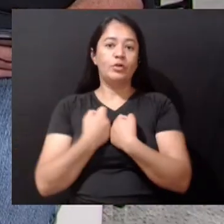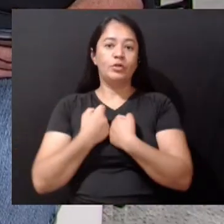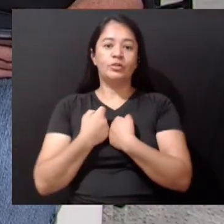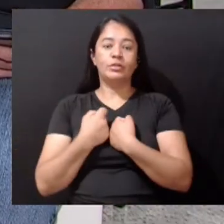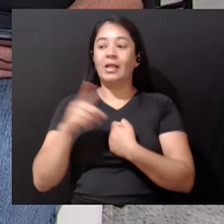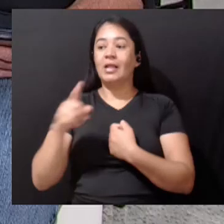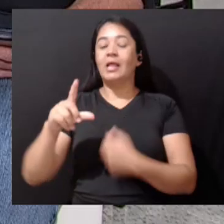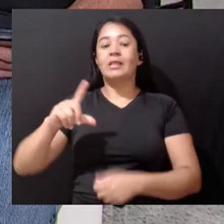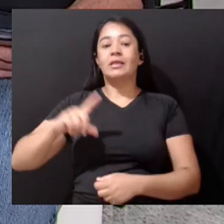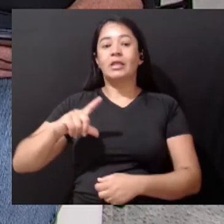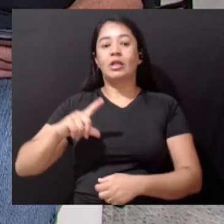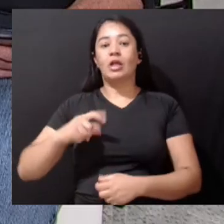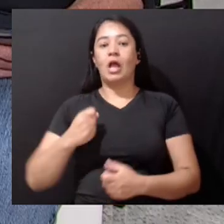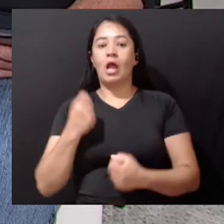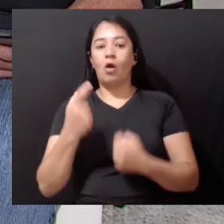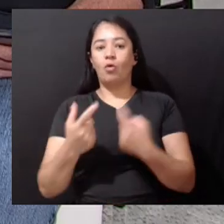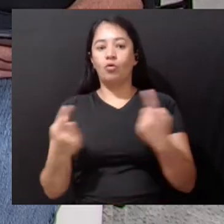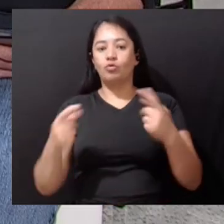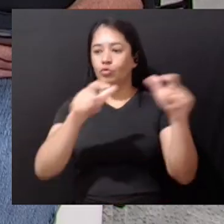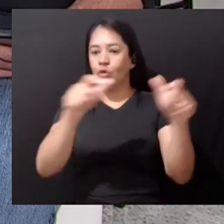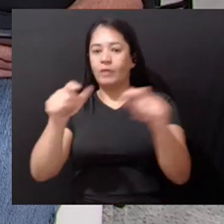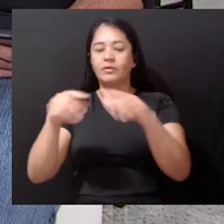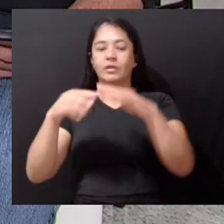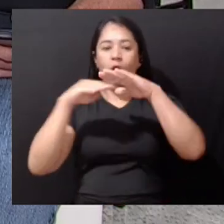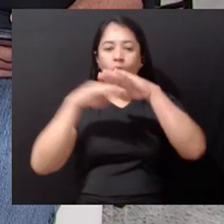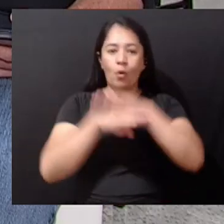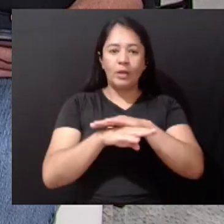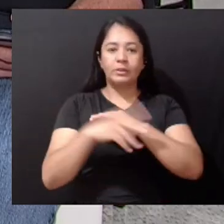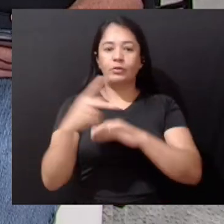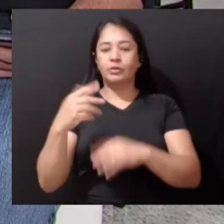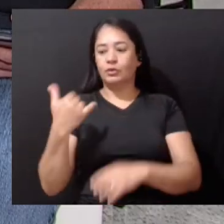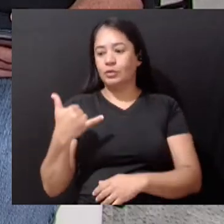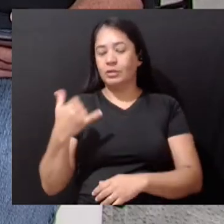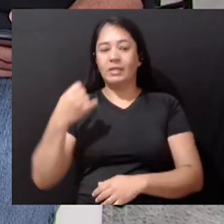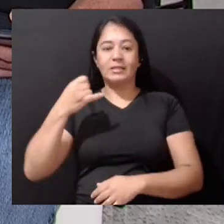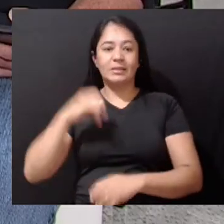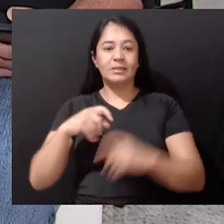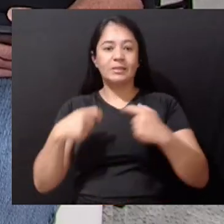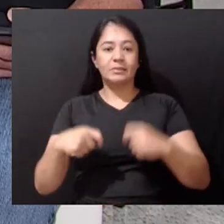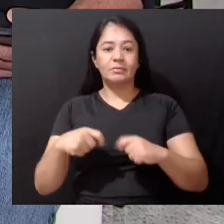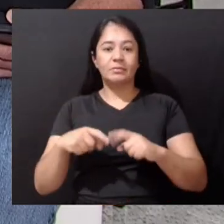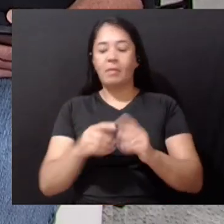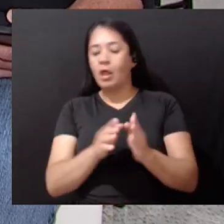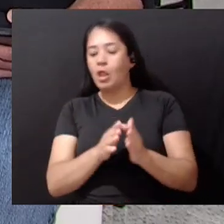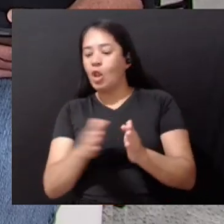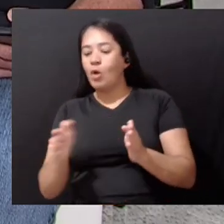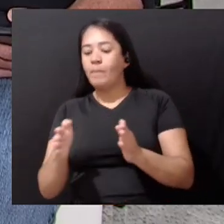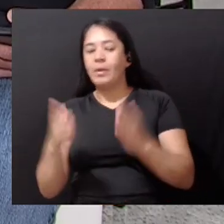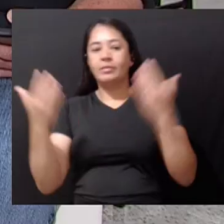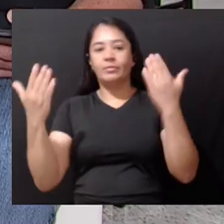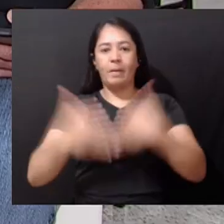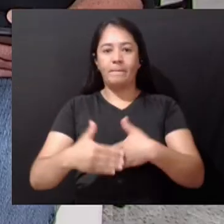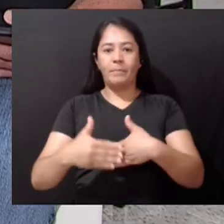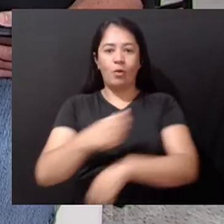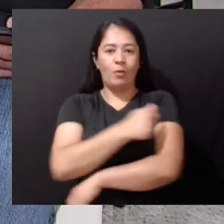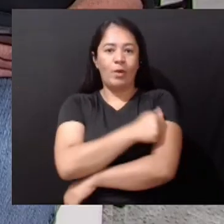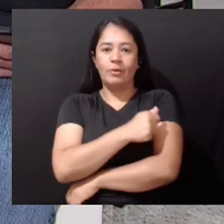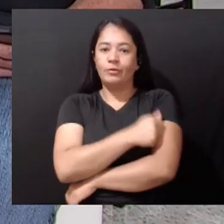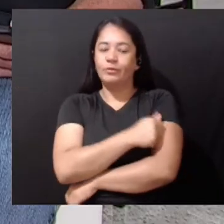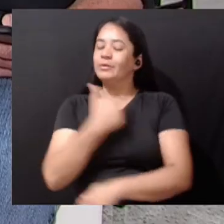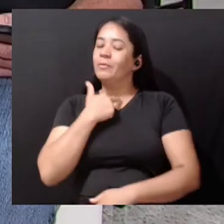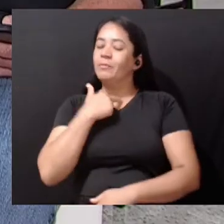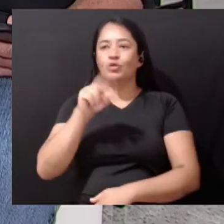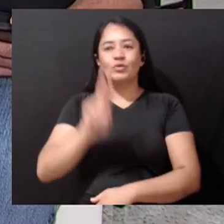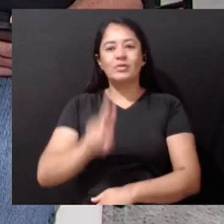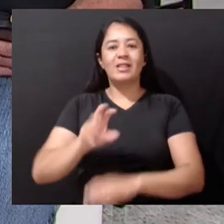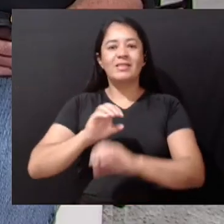algumas estruturas para você guardar o celular se for necessário, mas durante a prova o aluno não fica com nada que não seja o